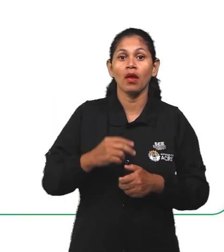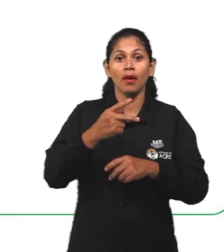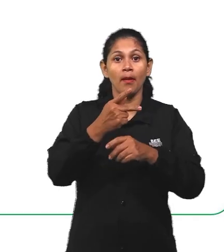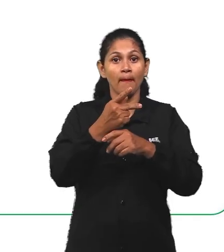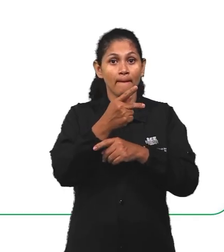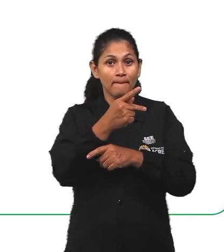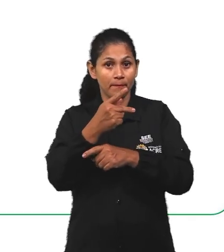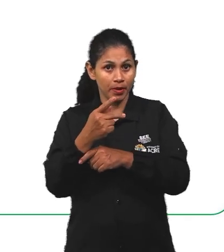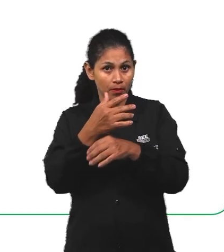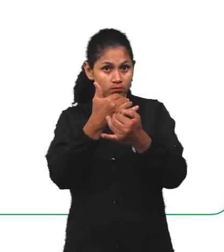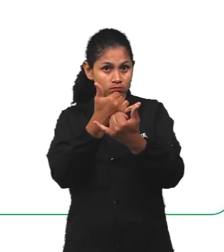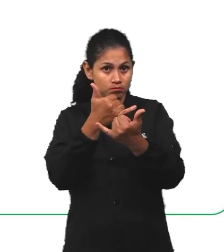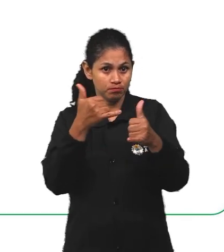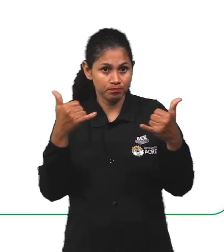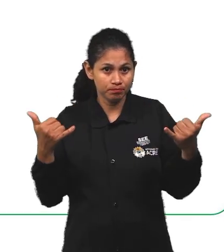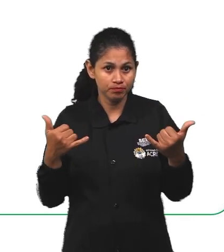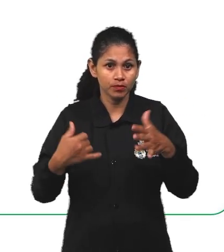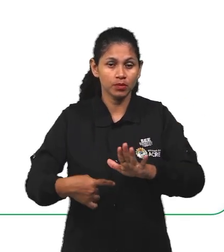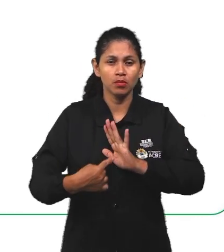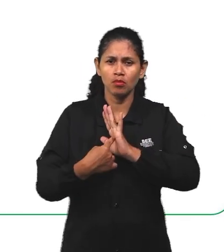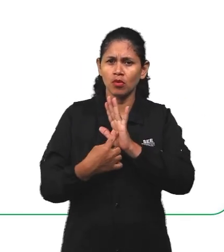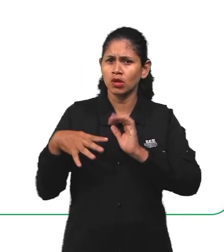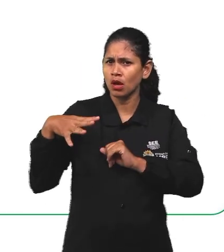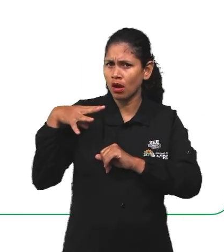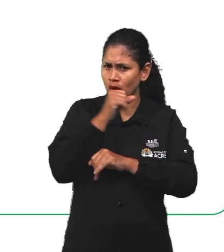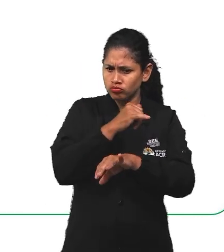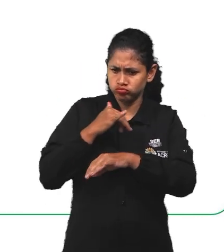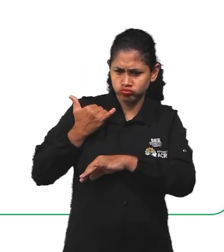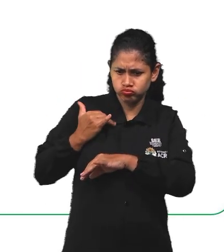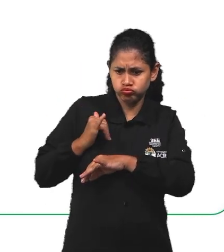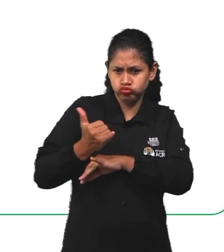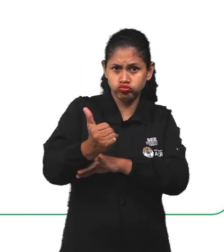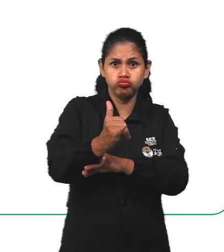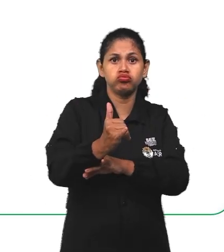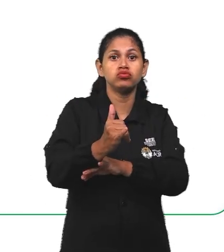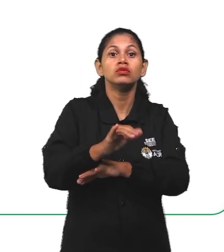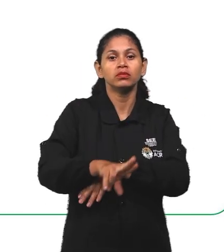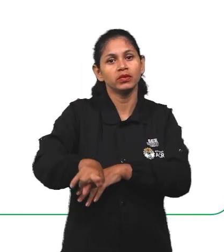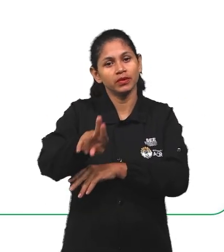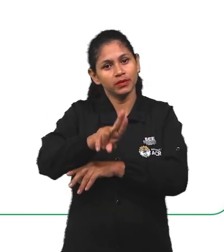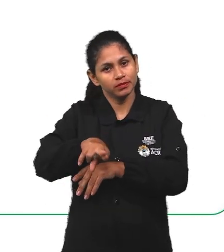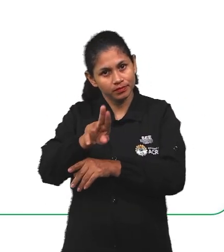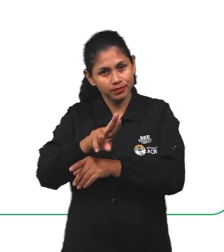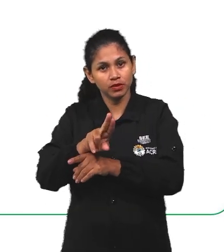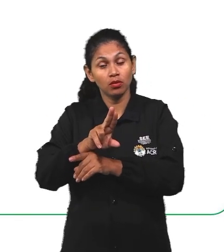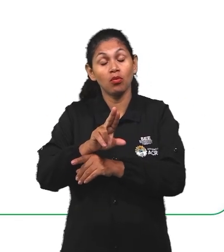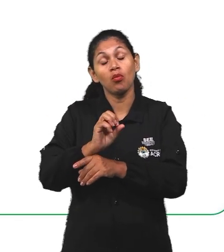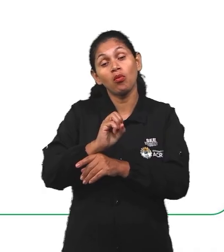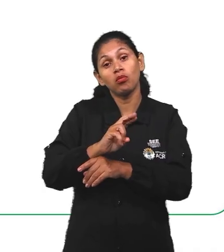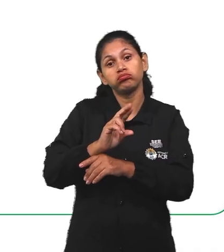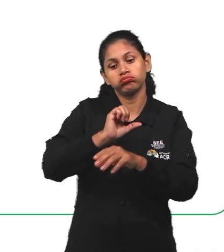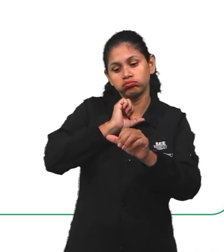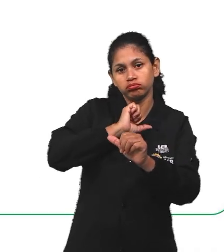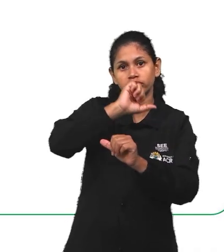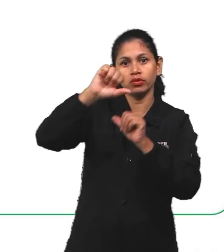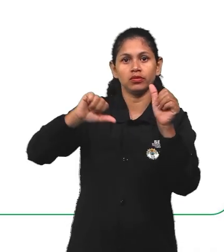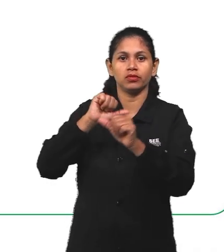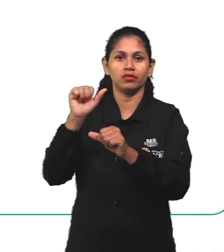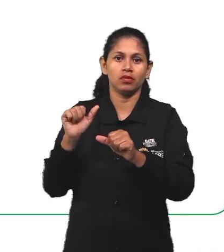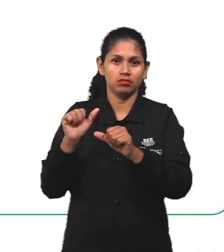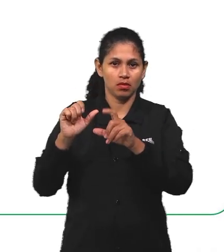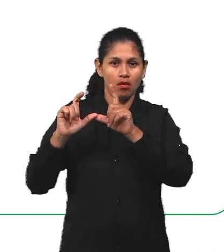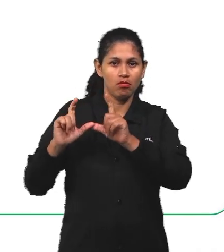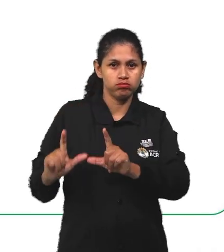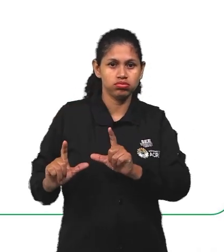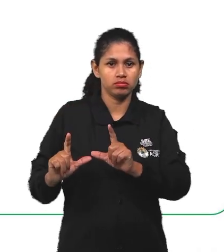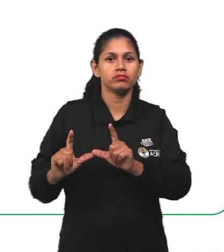elétrica. Determina a rapidez com que a energia elétrica é consumida ou transformada por um dispositivo. Então,